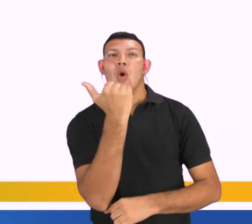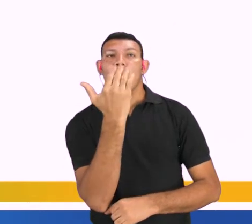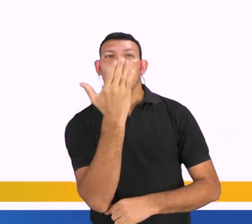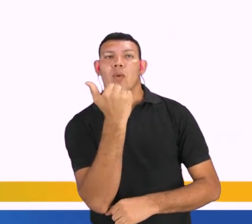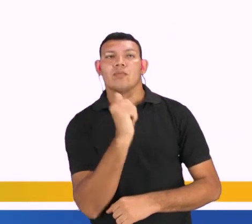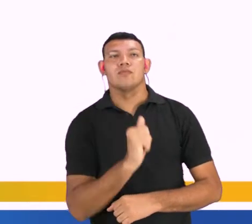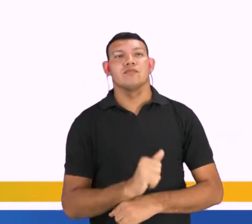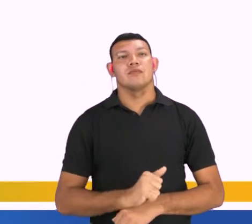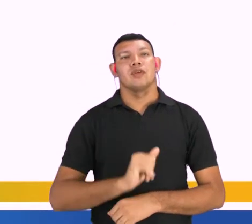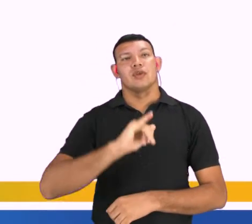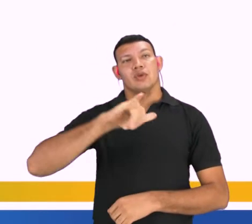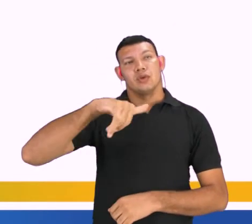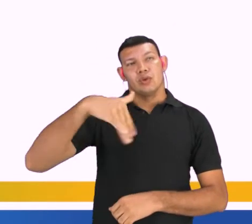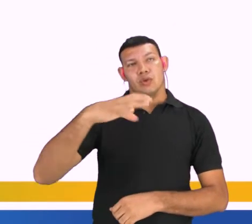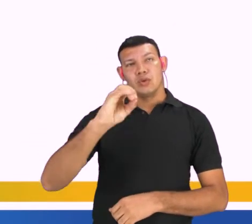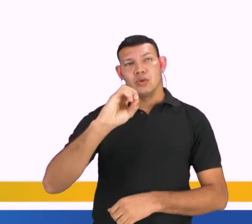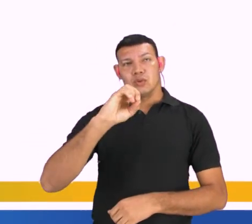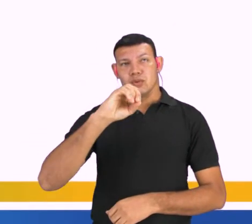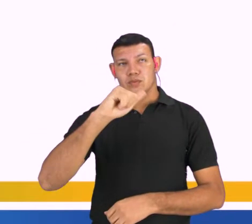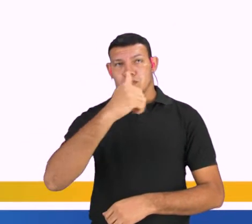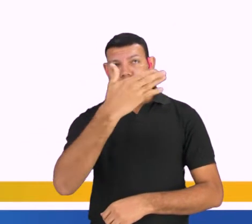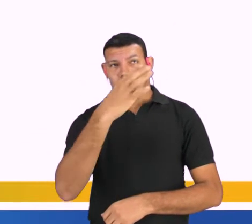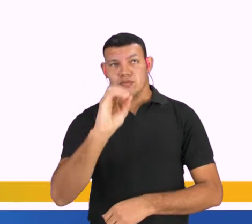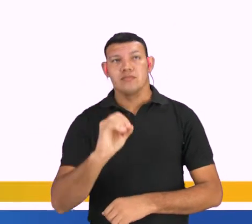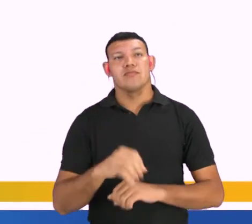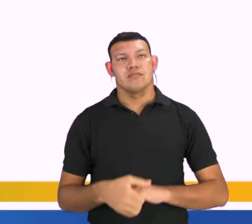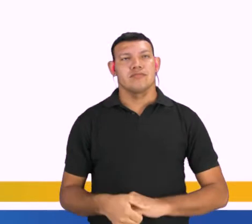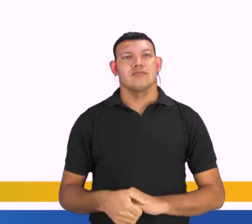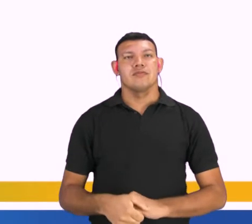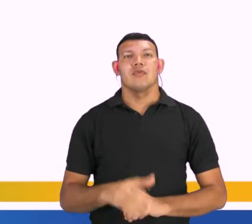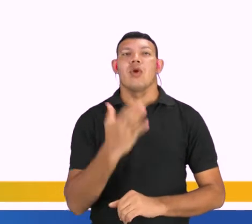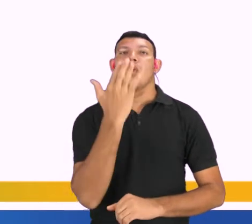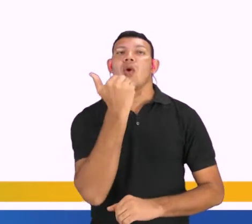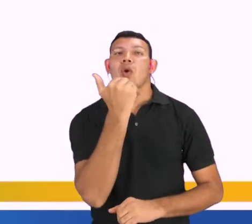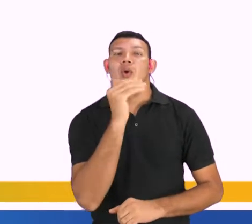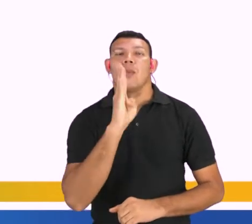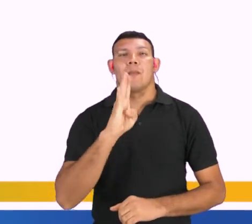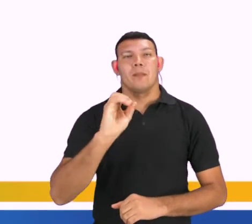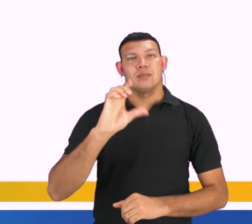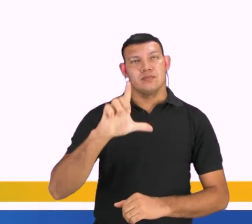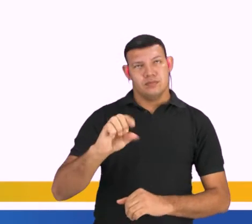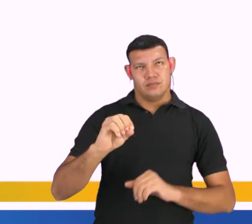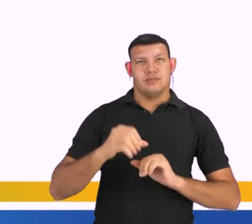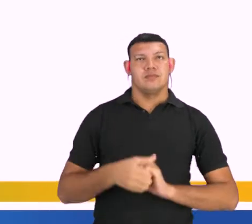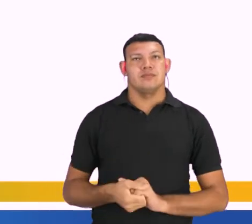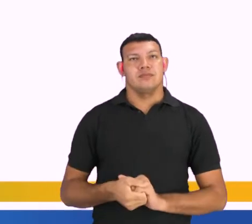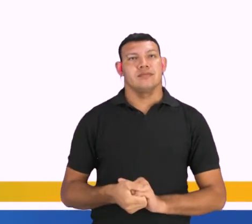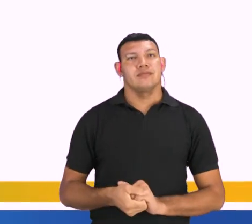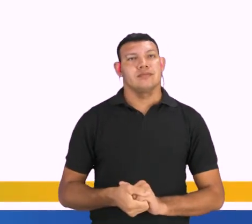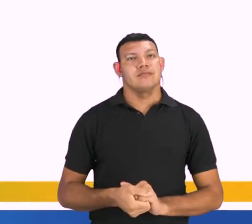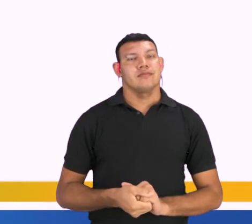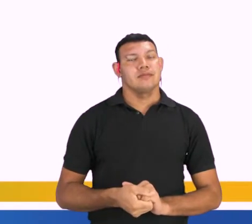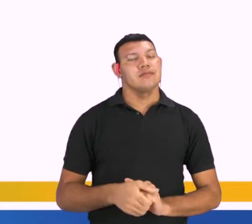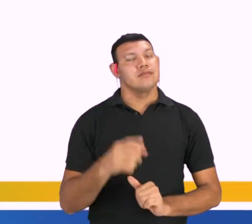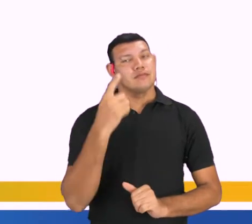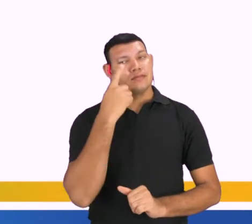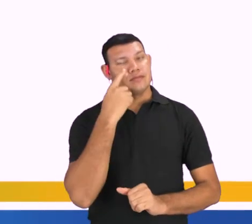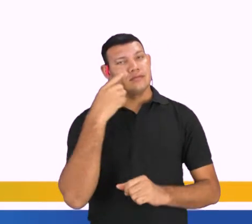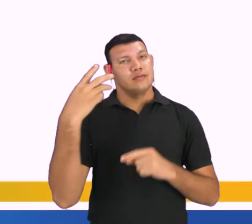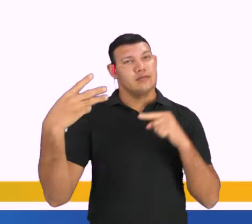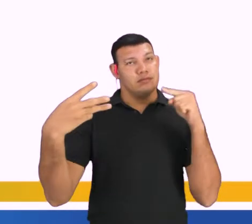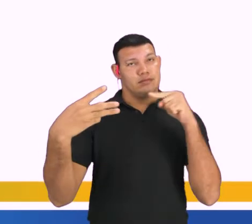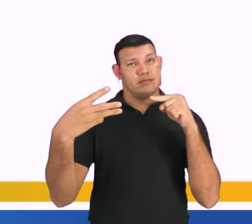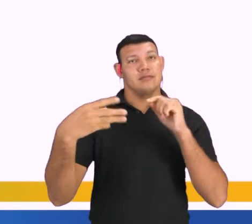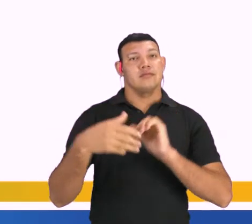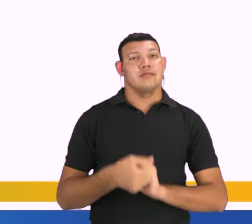que poderia ser a resposta: o que João comeu? O que comeu João? Ou o que João comeu? Aqui a gente tem esse